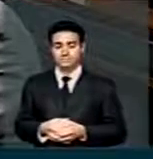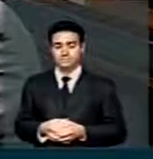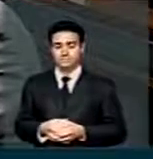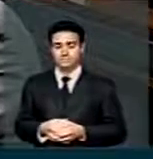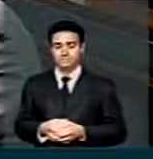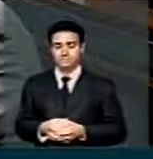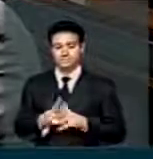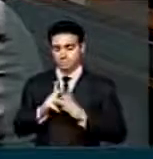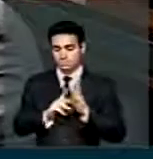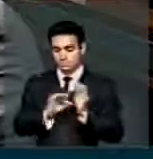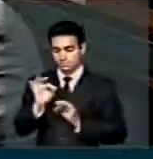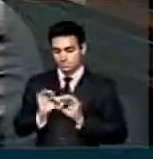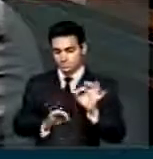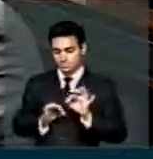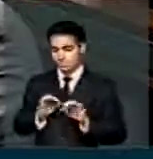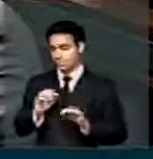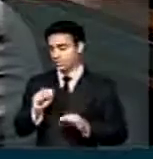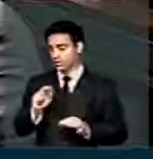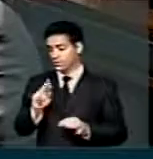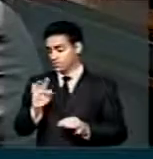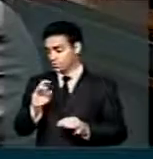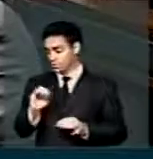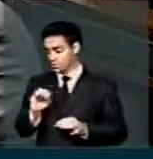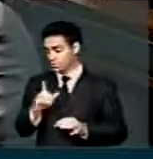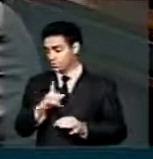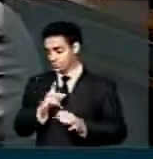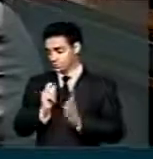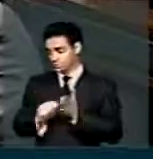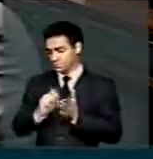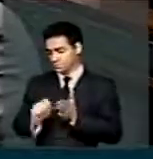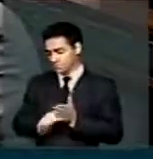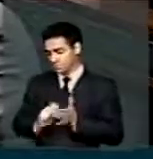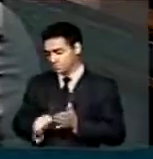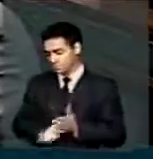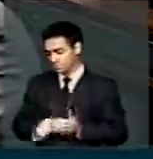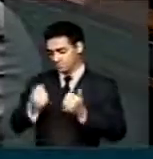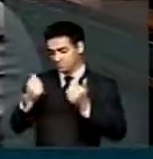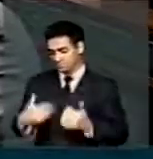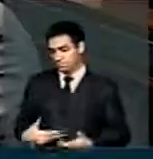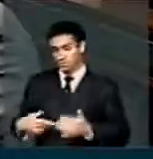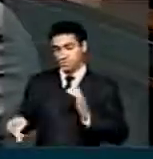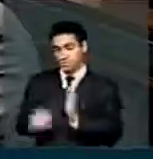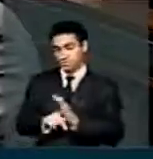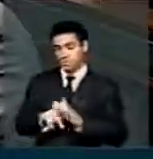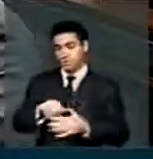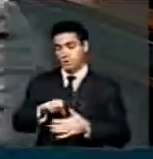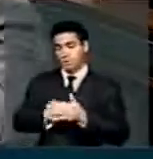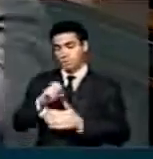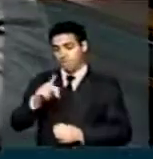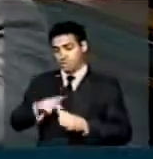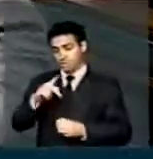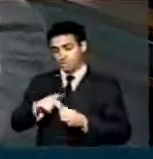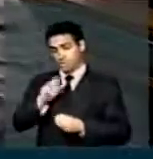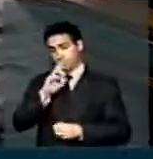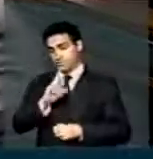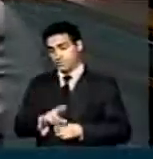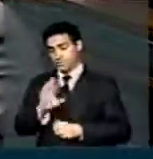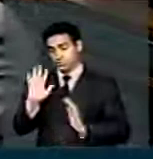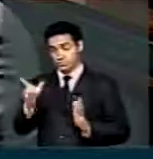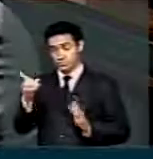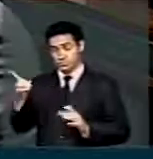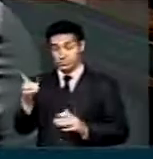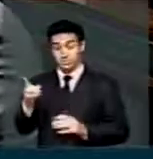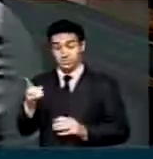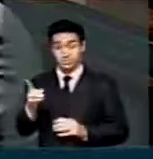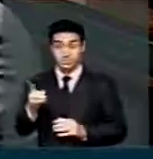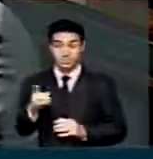Pelo teor do artigo transcrito acima, ele transcreve o artigo da própria Petrobras respondendo à consulta